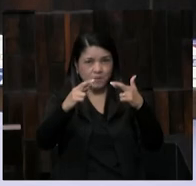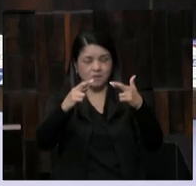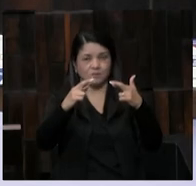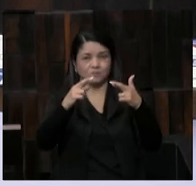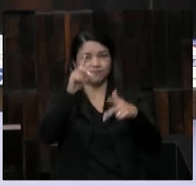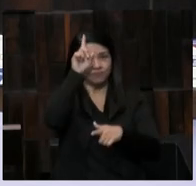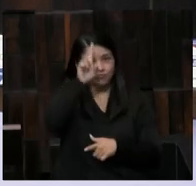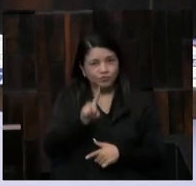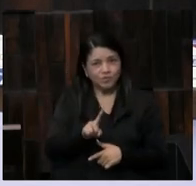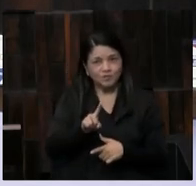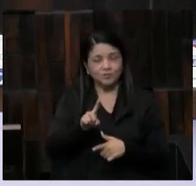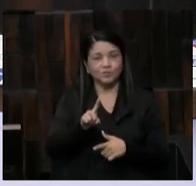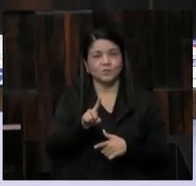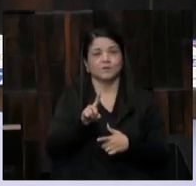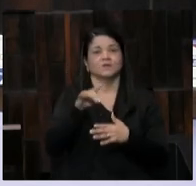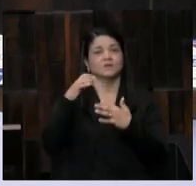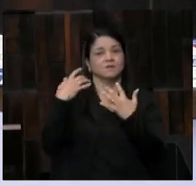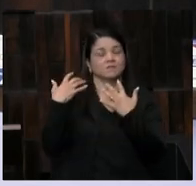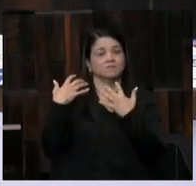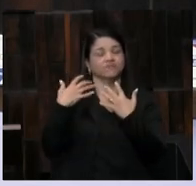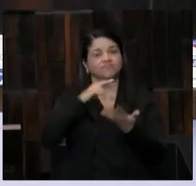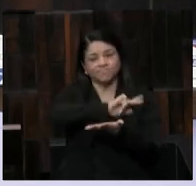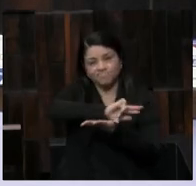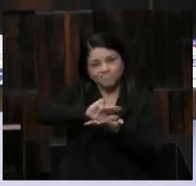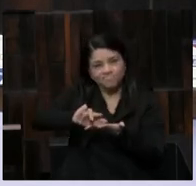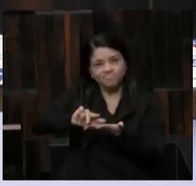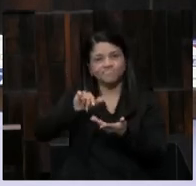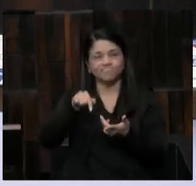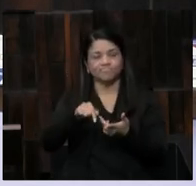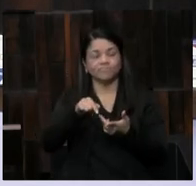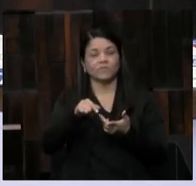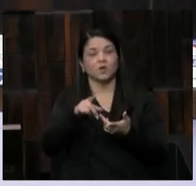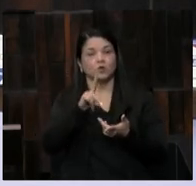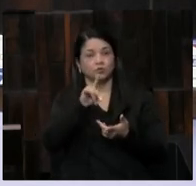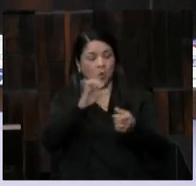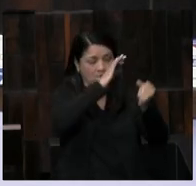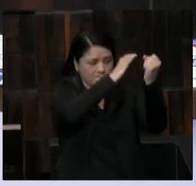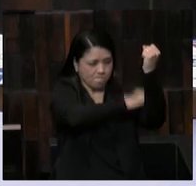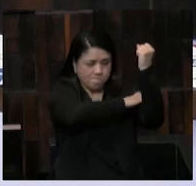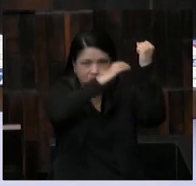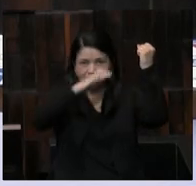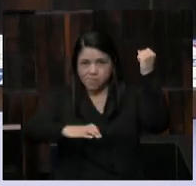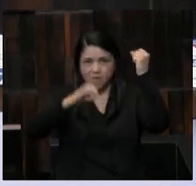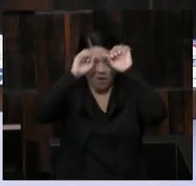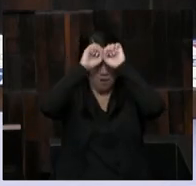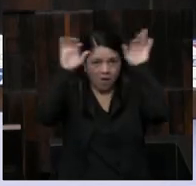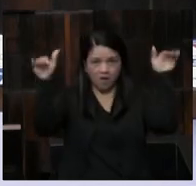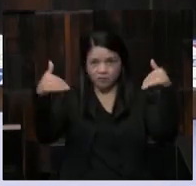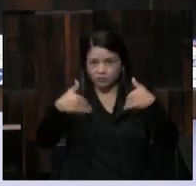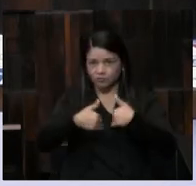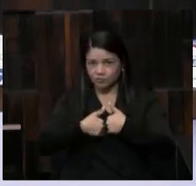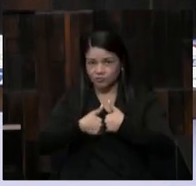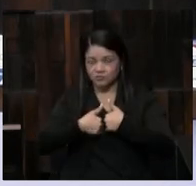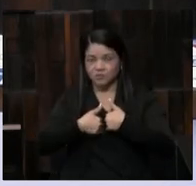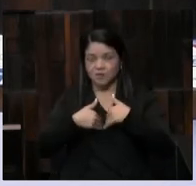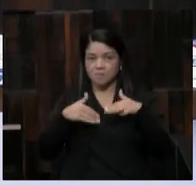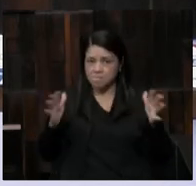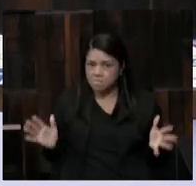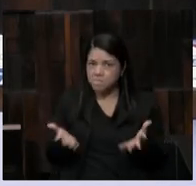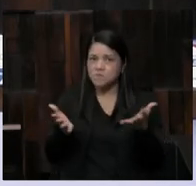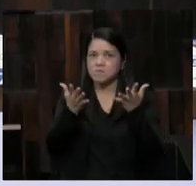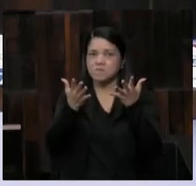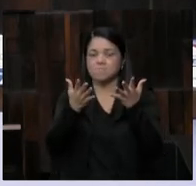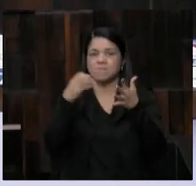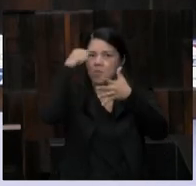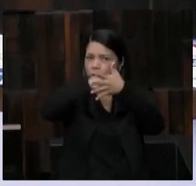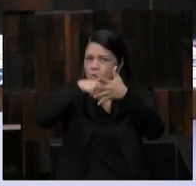à neurodiversidade. Este dia traz o empoderamento dos autistas, impulsionando a causa